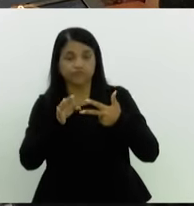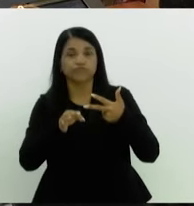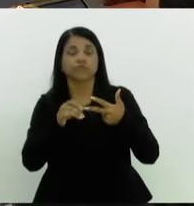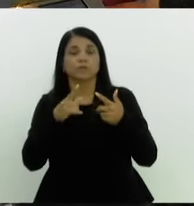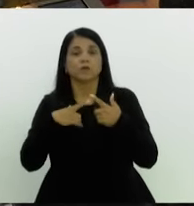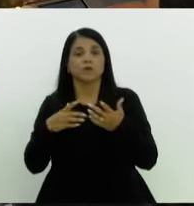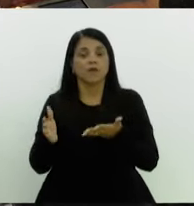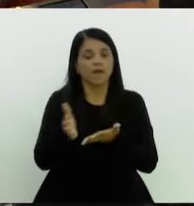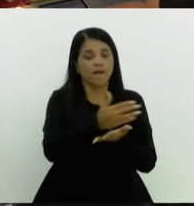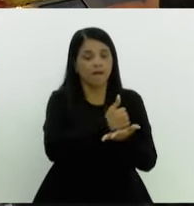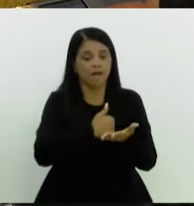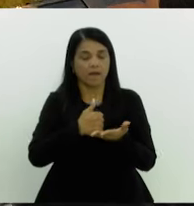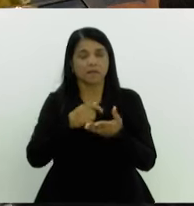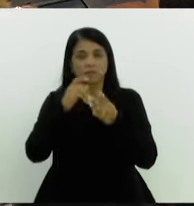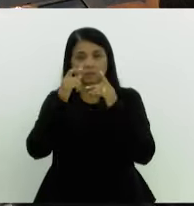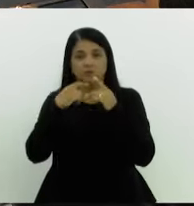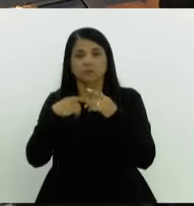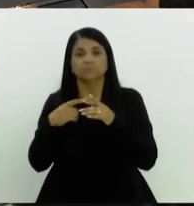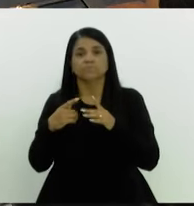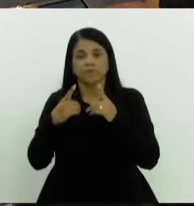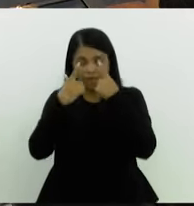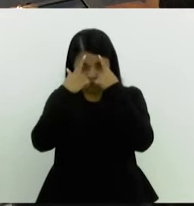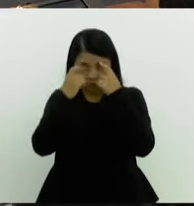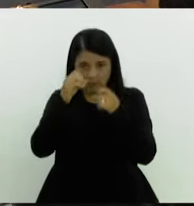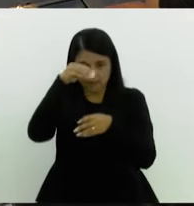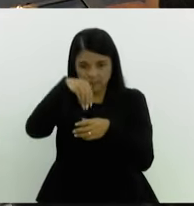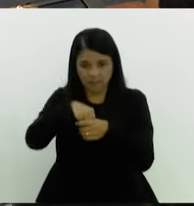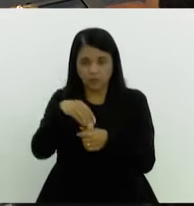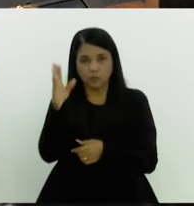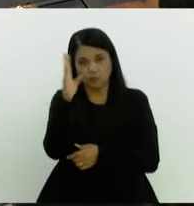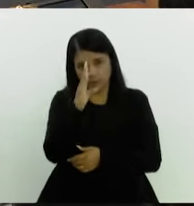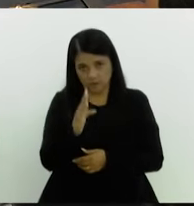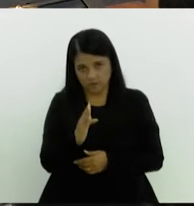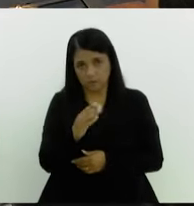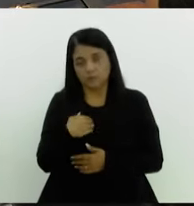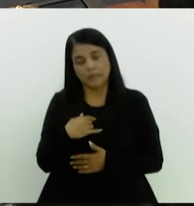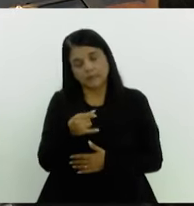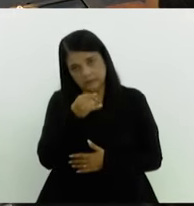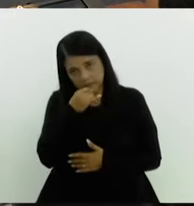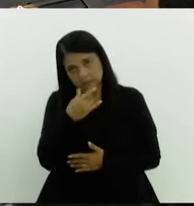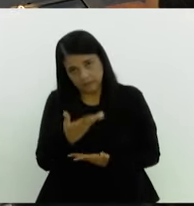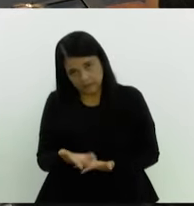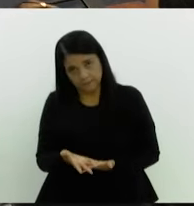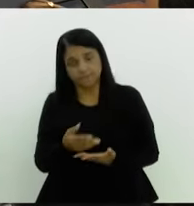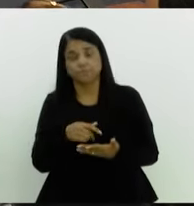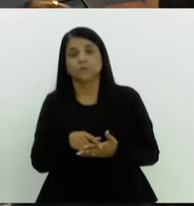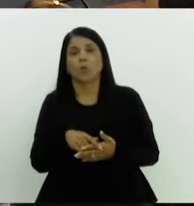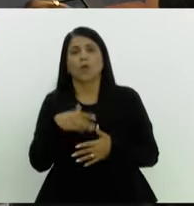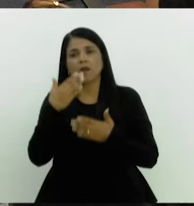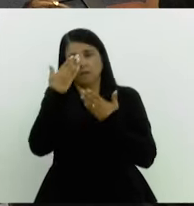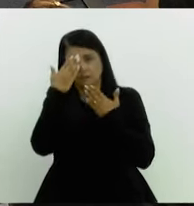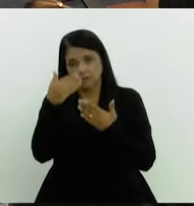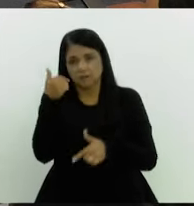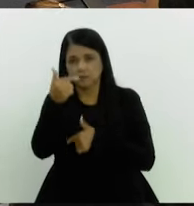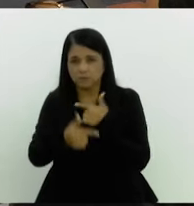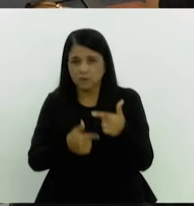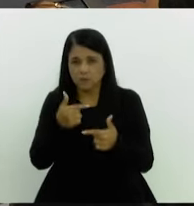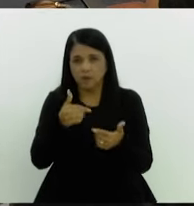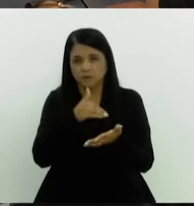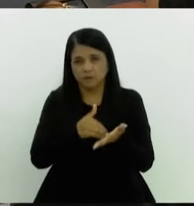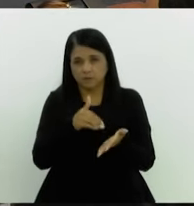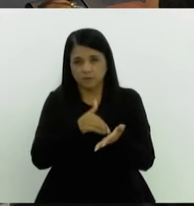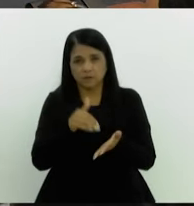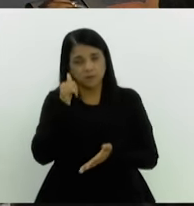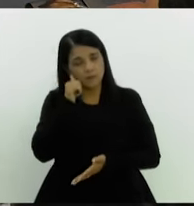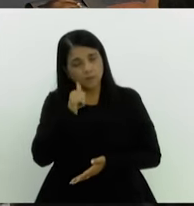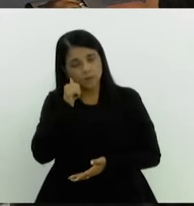violência no Brasil o que a gente lamenta eh profundamente eu quero agradecer muito o trabalho da secretaria da mulher do Rio